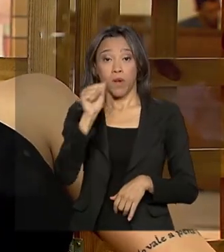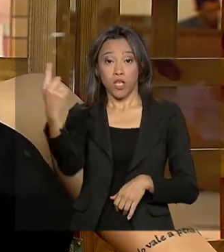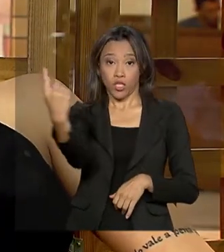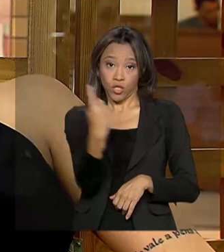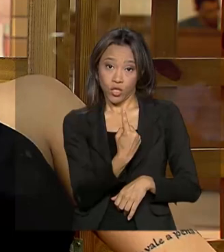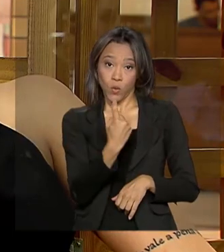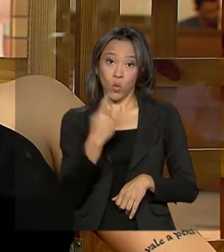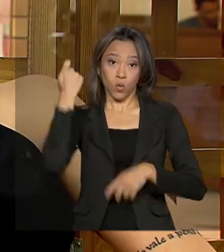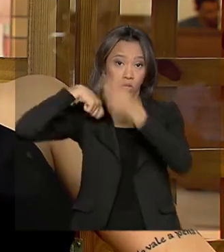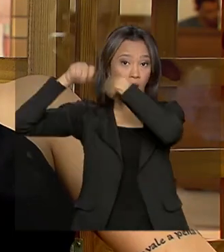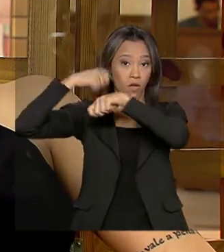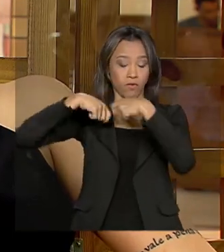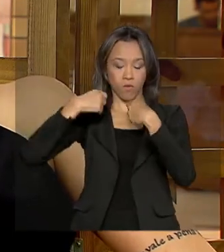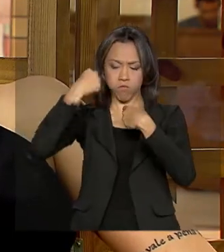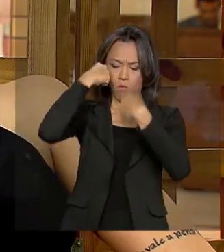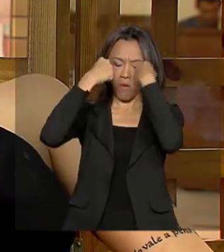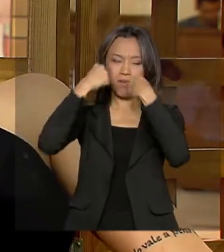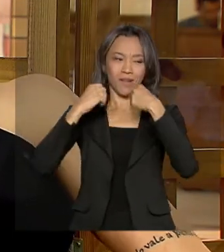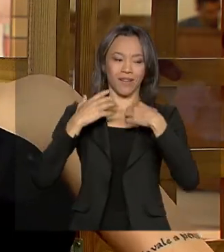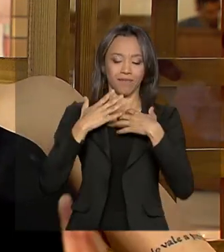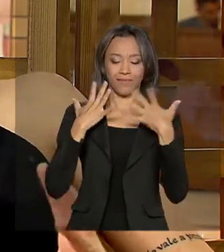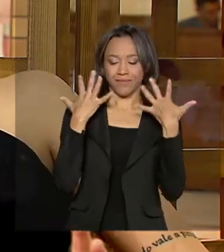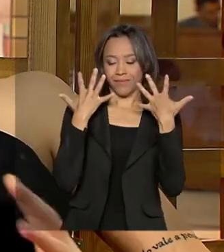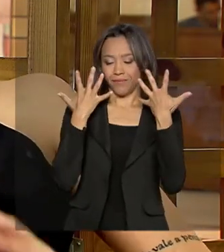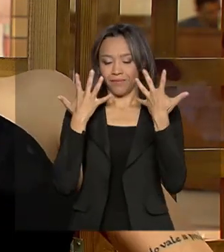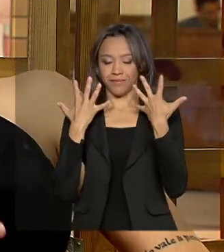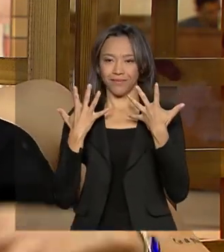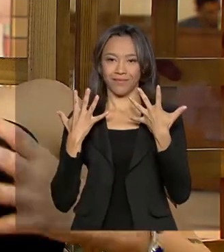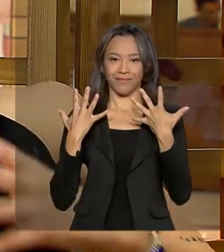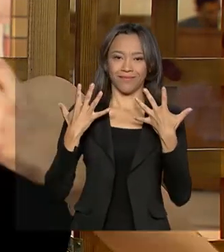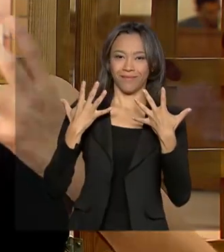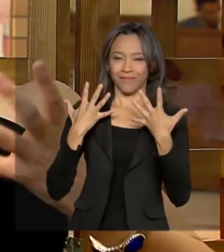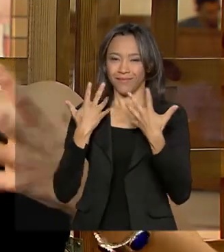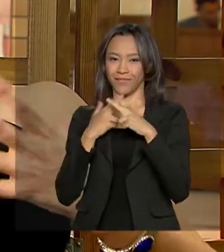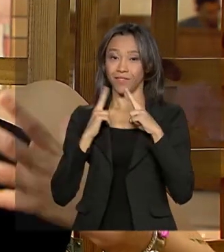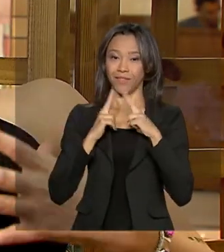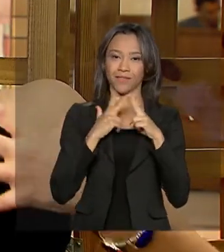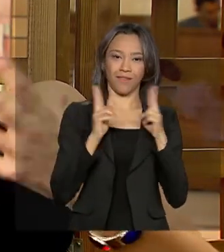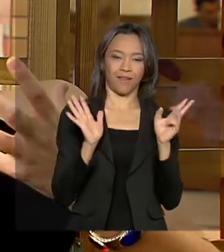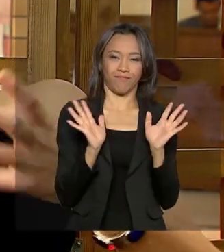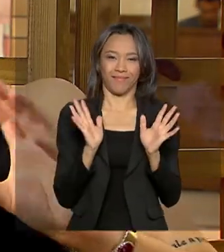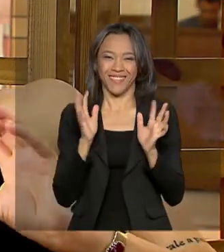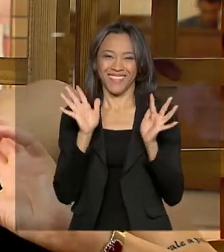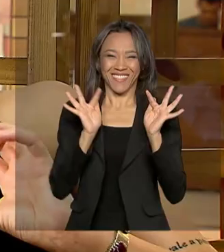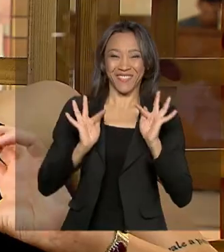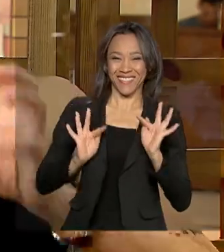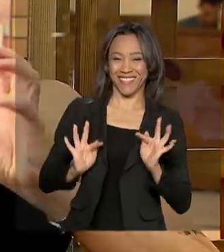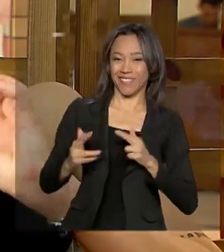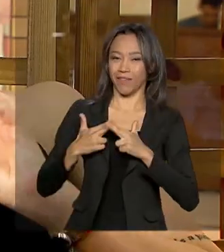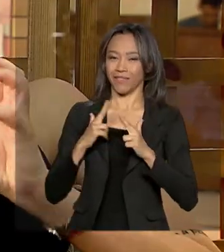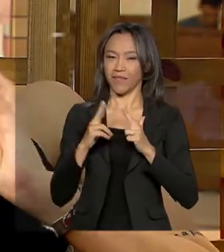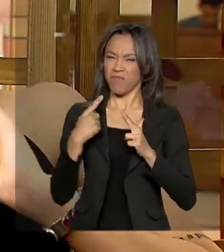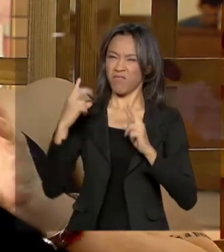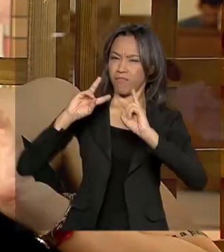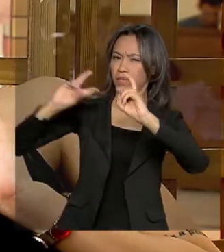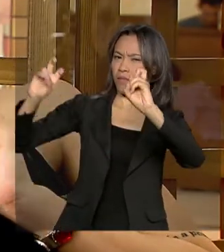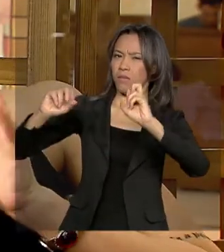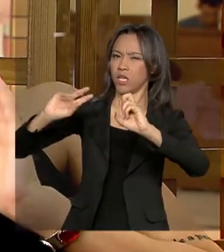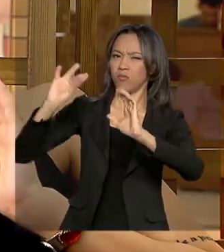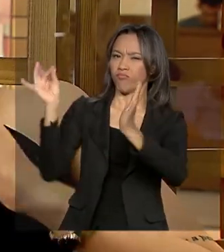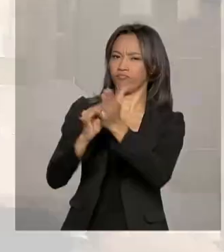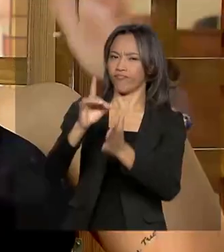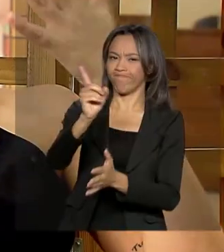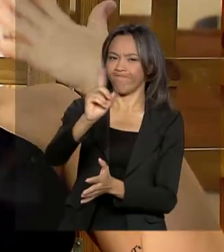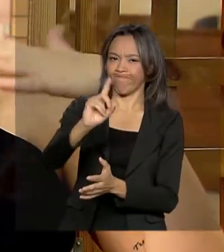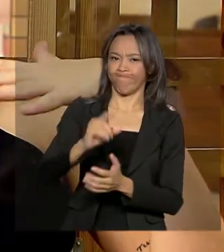assim, e muito sem graça e tentando disfarçar, né? Assim, tentando demonstrar que ela estava feliz, mas você via que ela estava assim, era meio